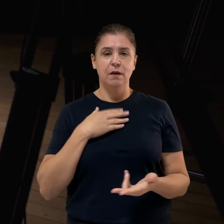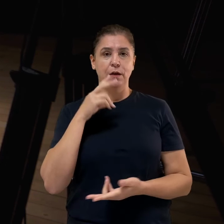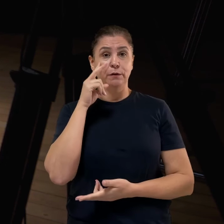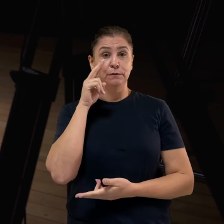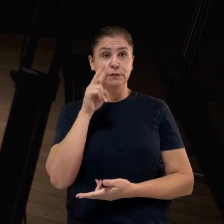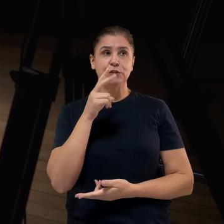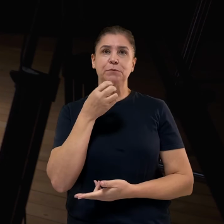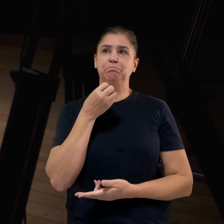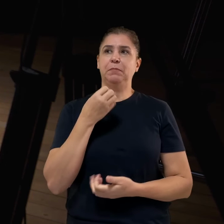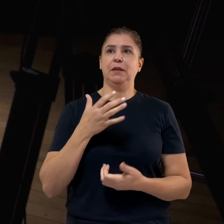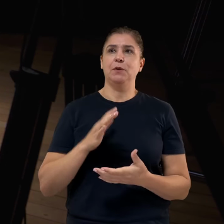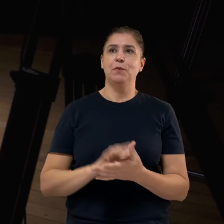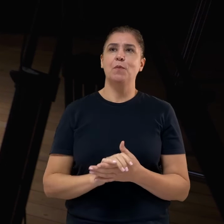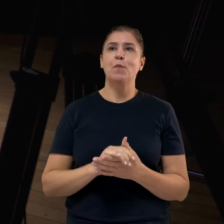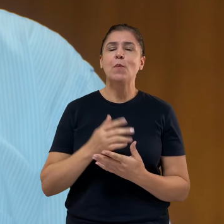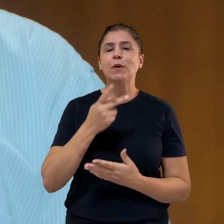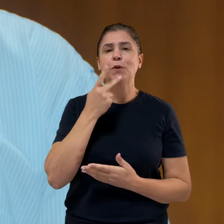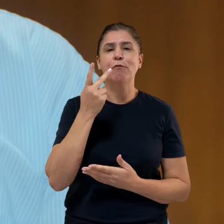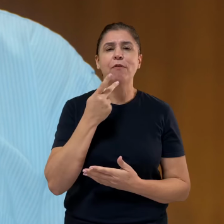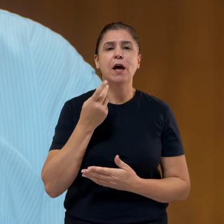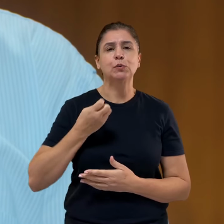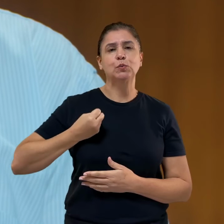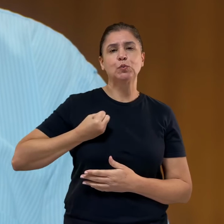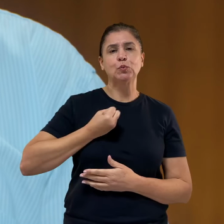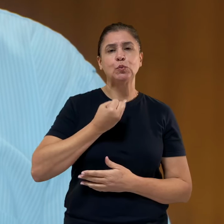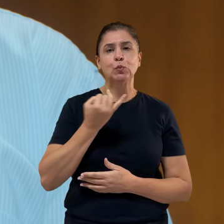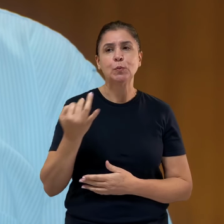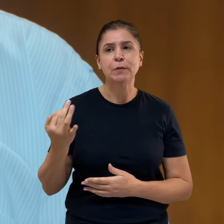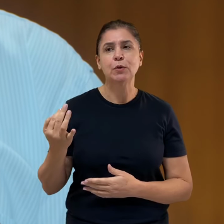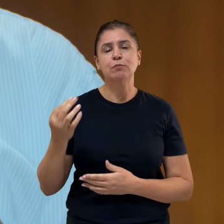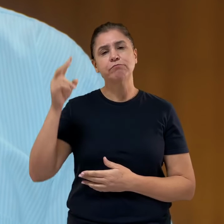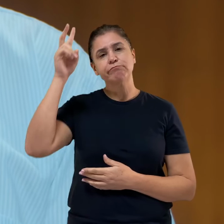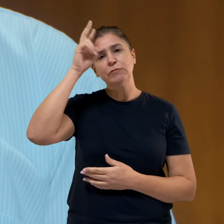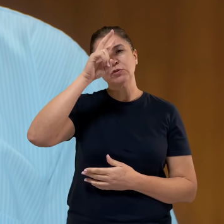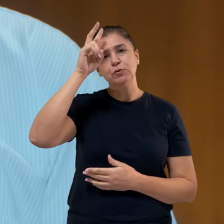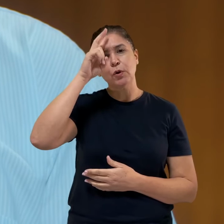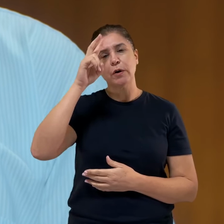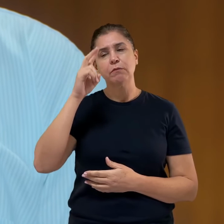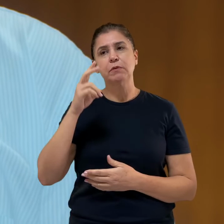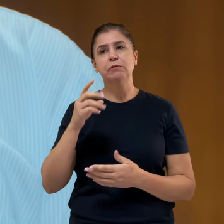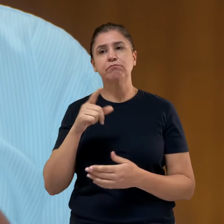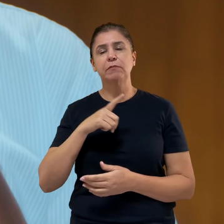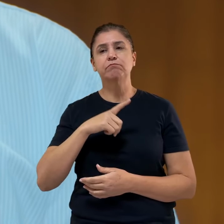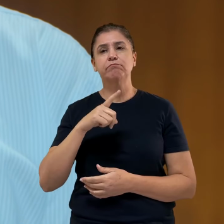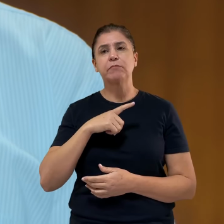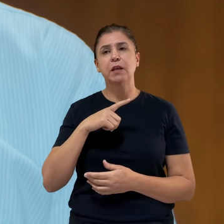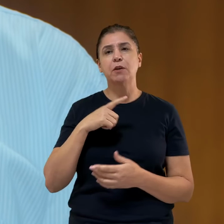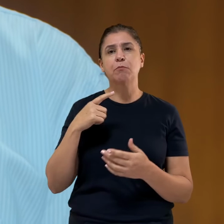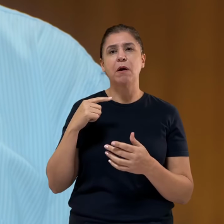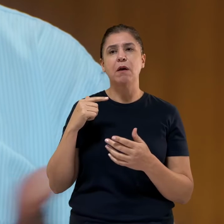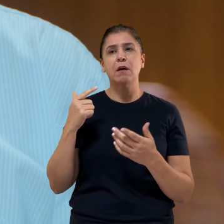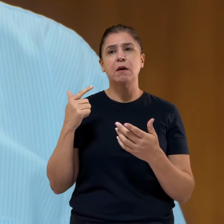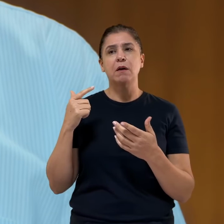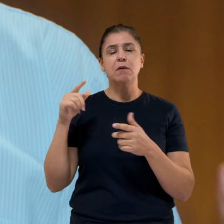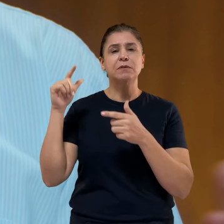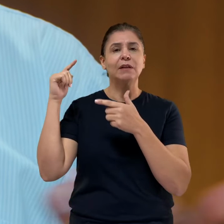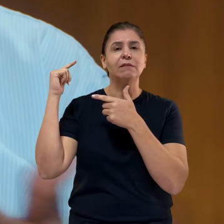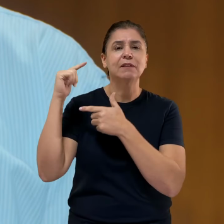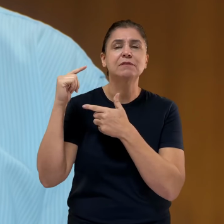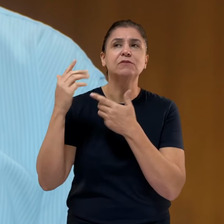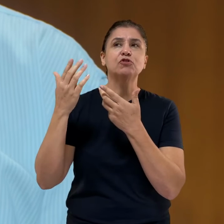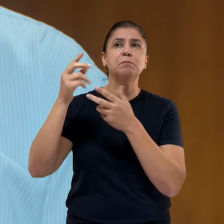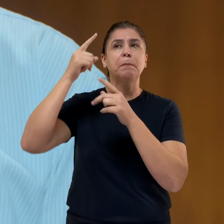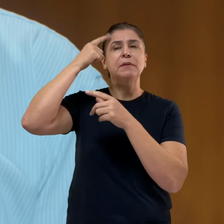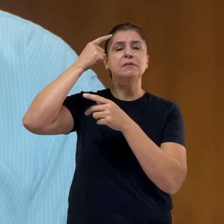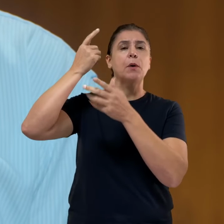quando eu digo dado histórico, a gente tem uma tendência de achar que o passado foi